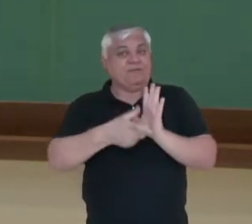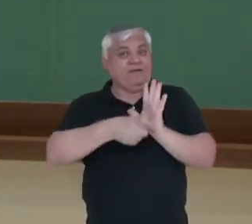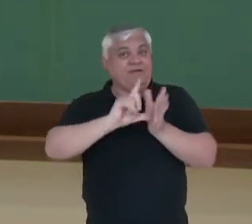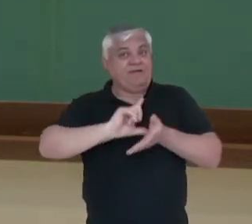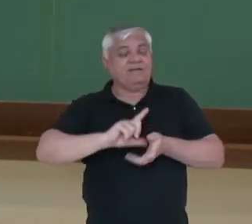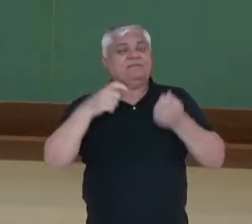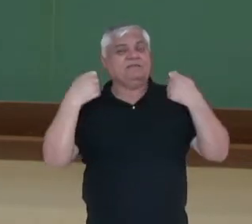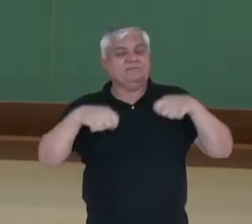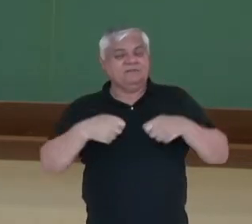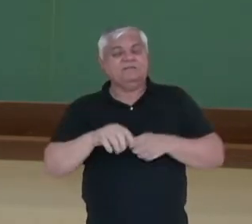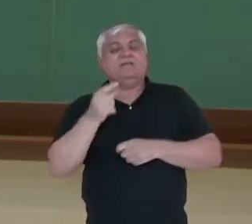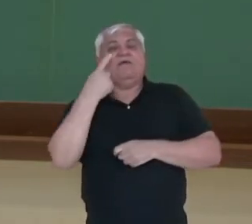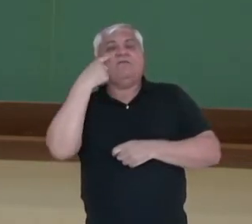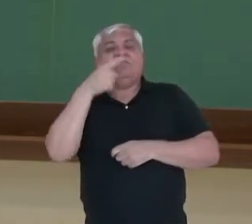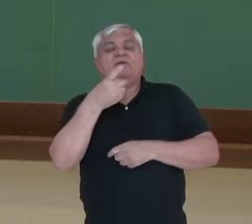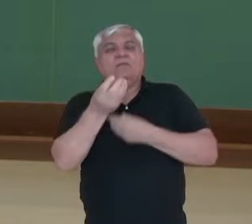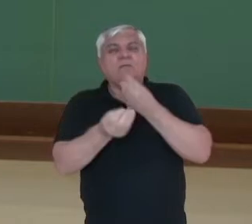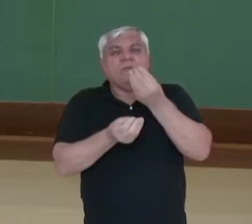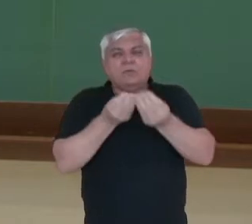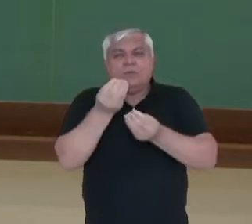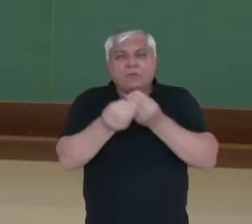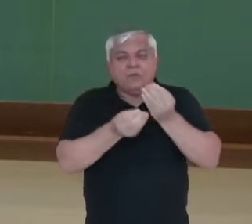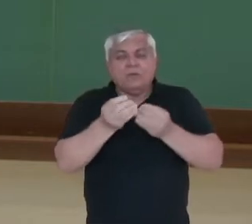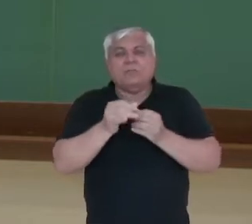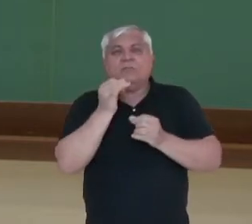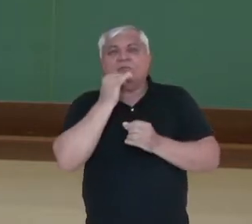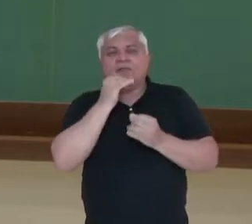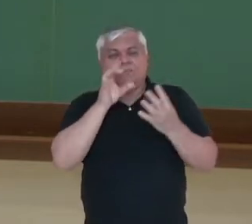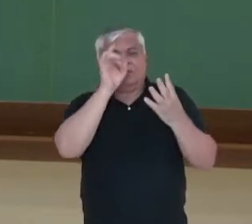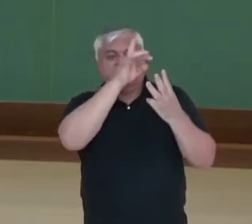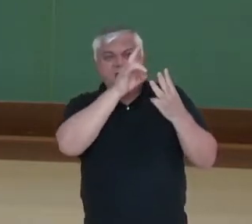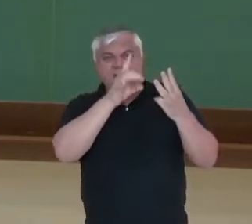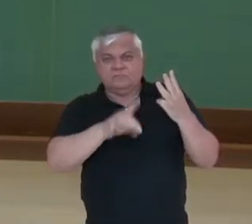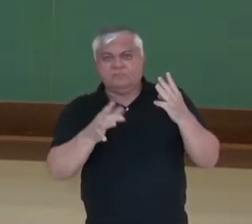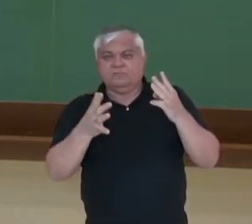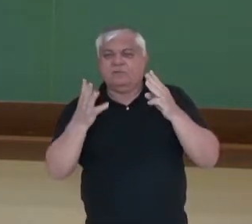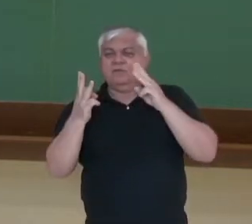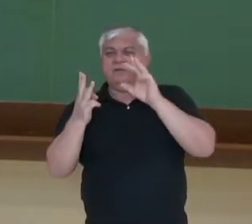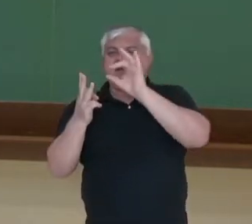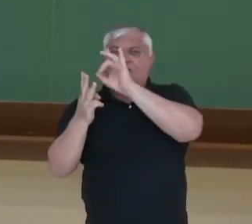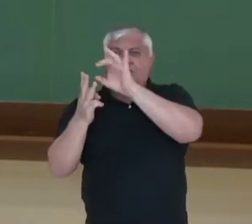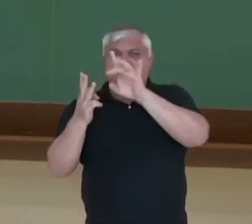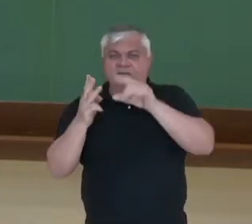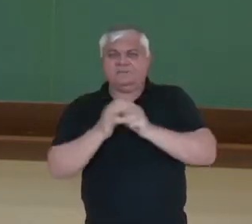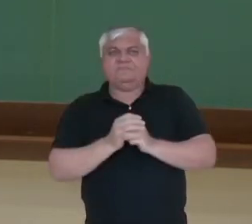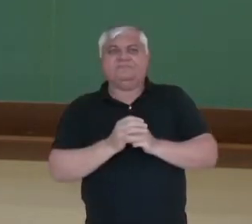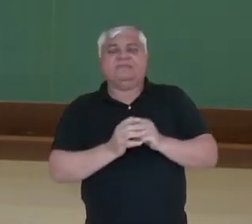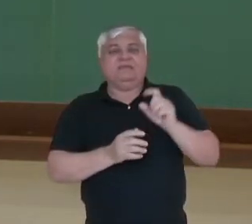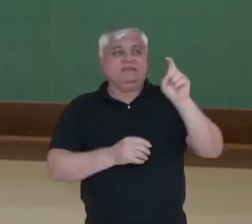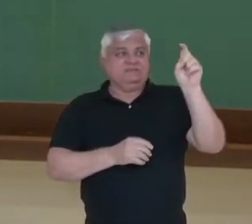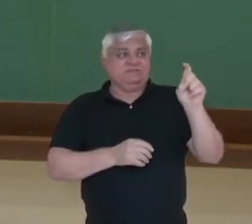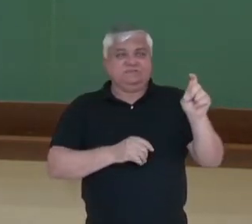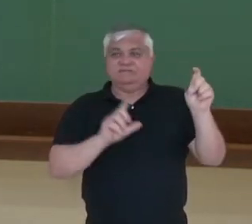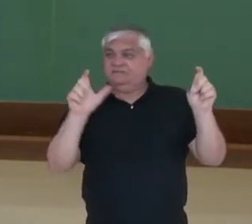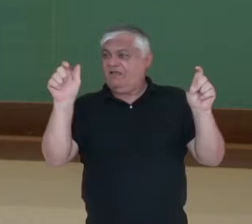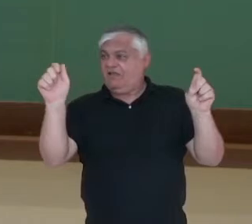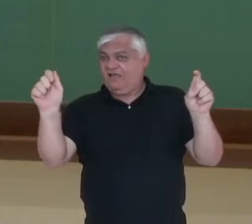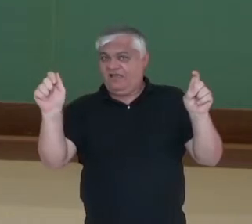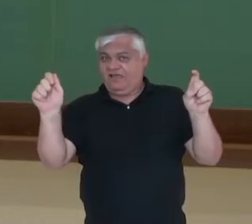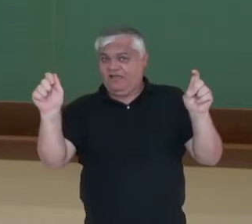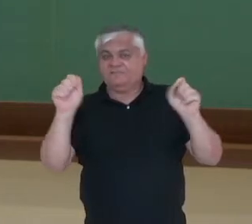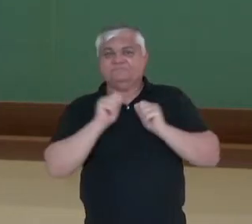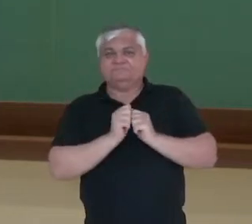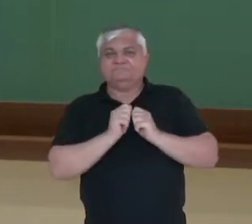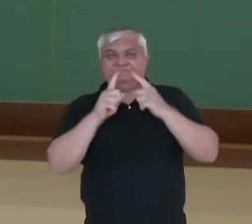o produto desses números simultaneamente. Por exemplo, eu vou fazer x vezes A, olha lá, x